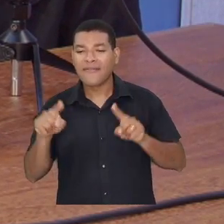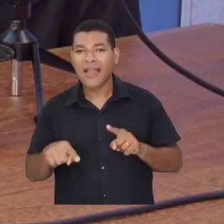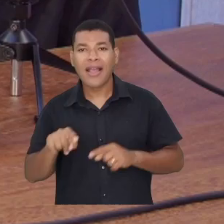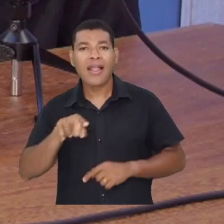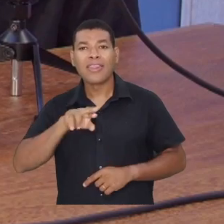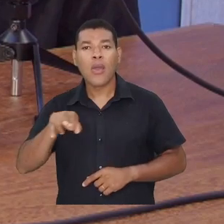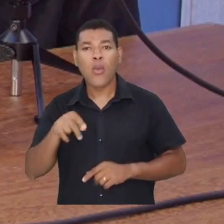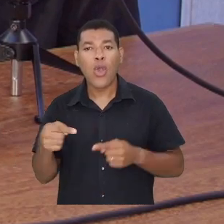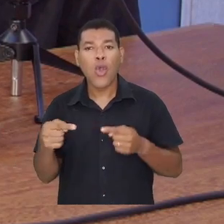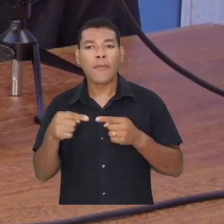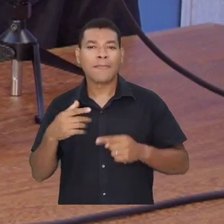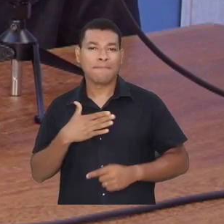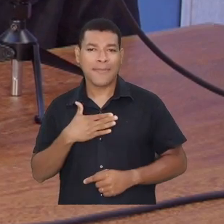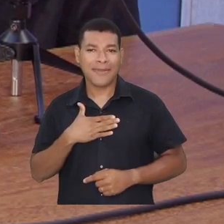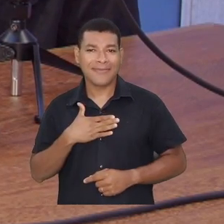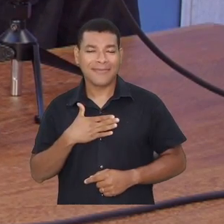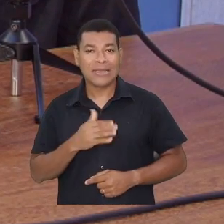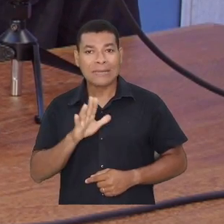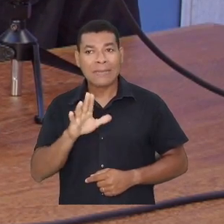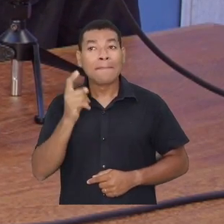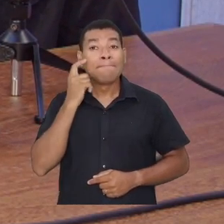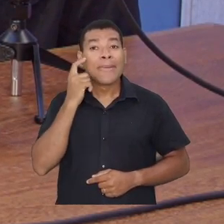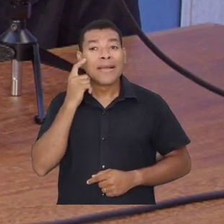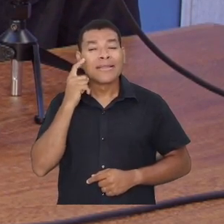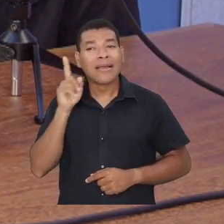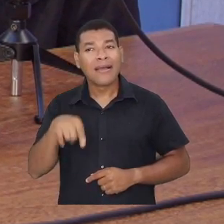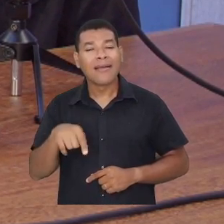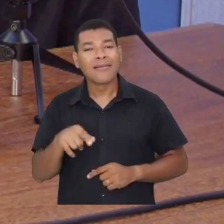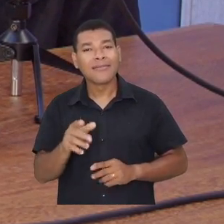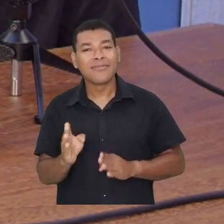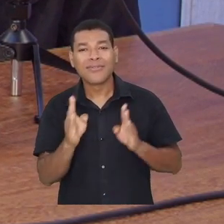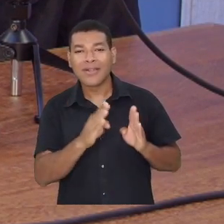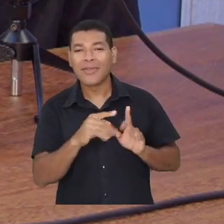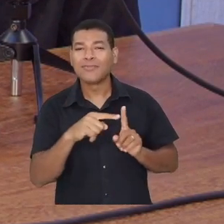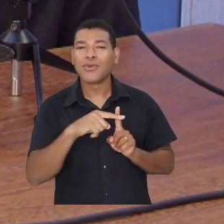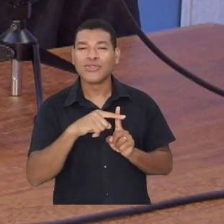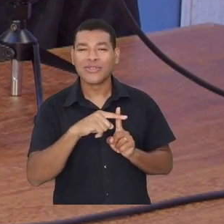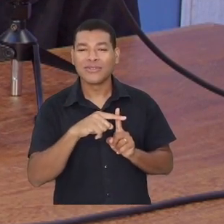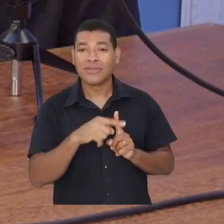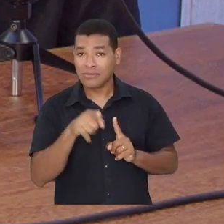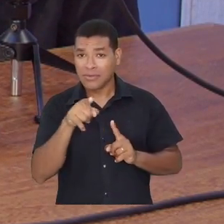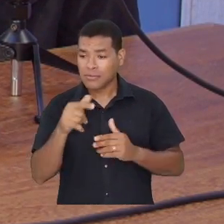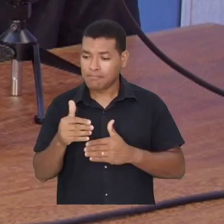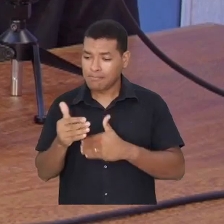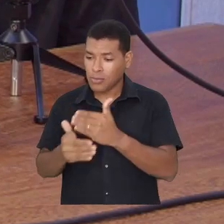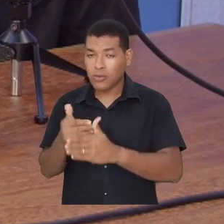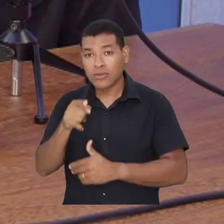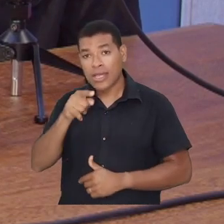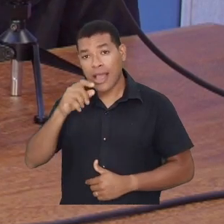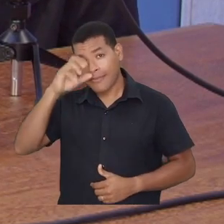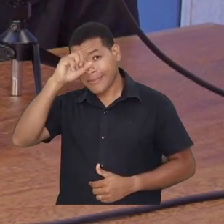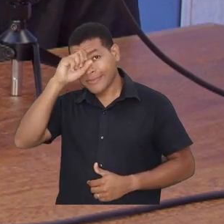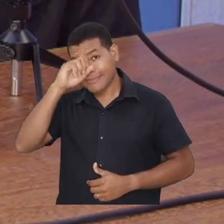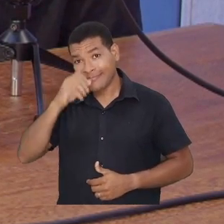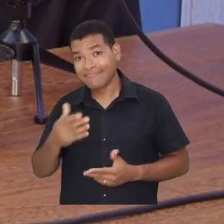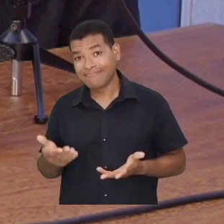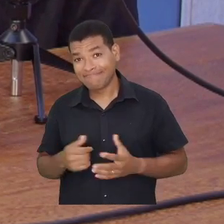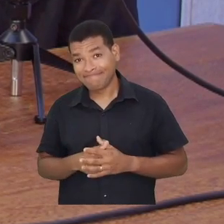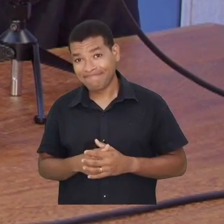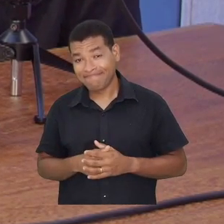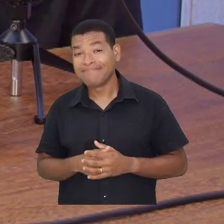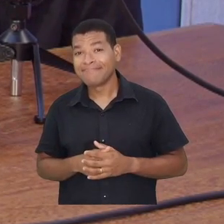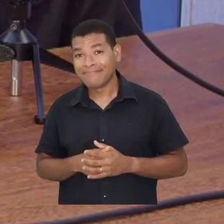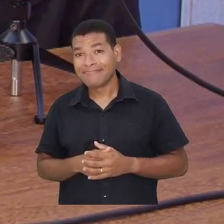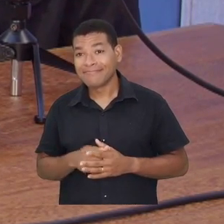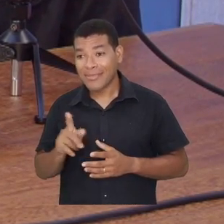era para você, mas pensa pelo lado positivo, porque o processo seletivo... Você aprende com ele. É verdade. Né? Então, acho que